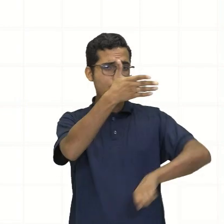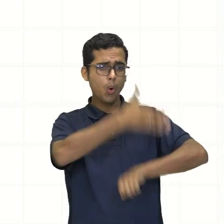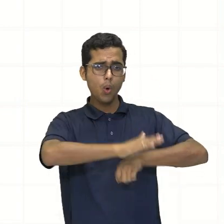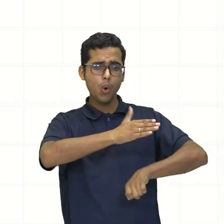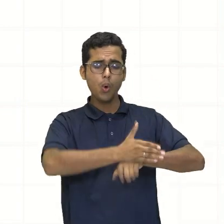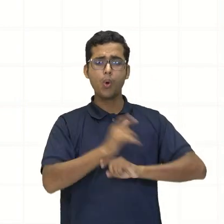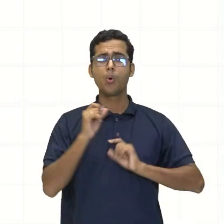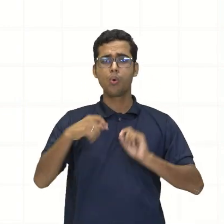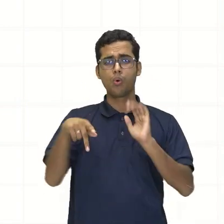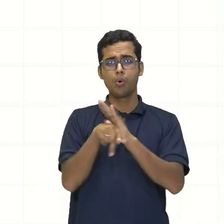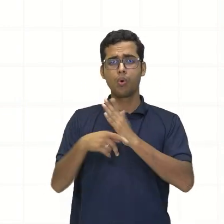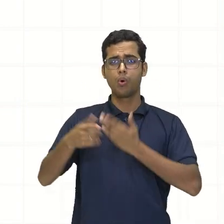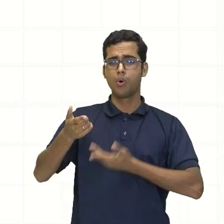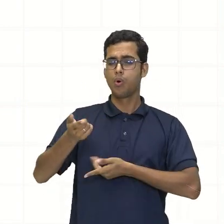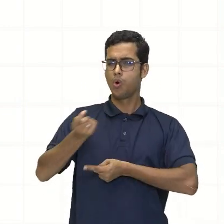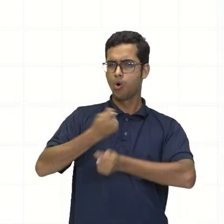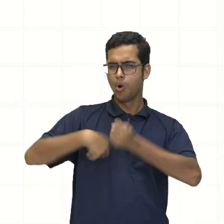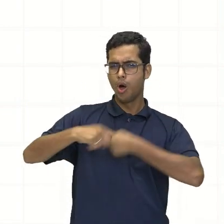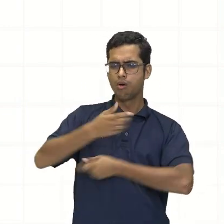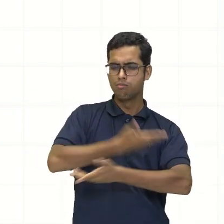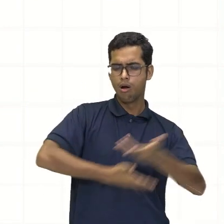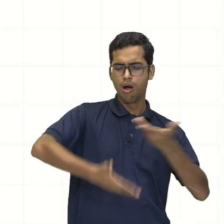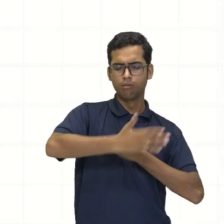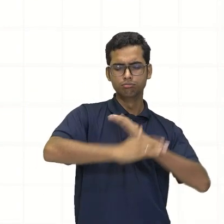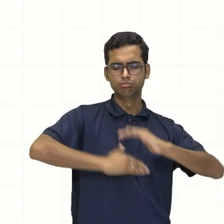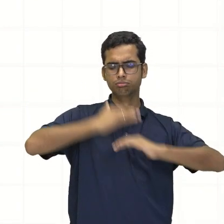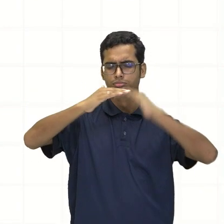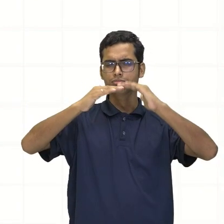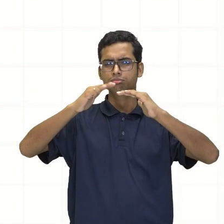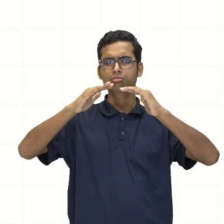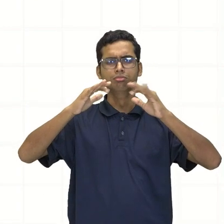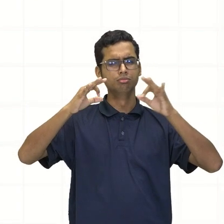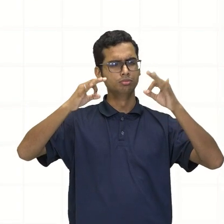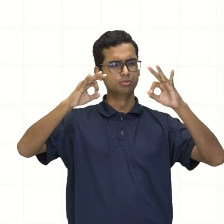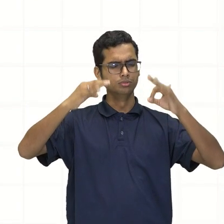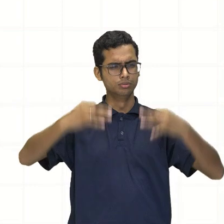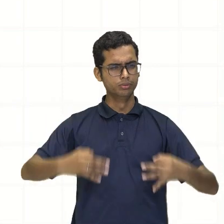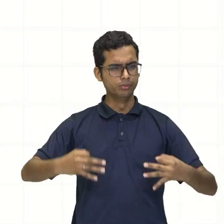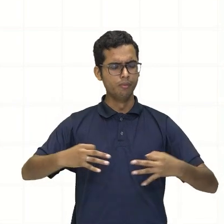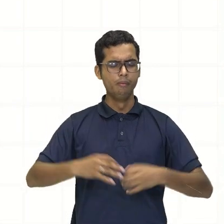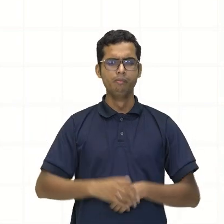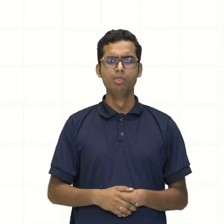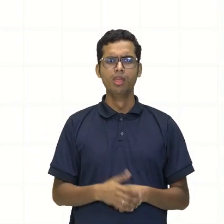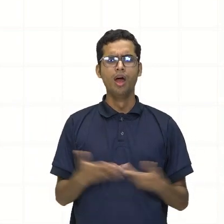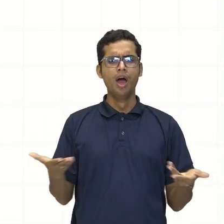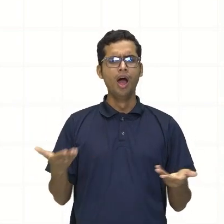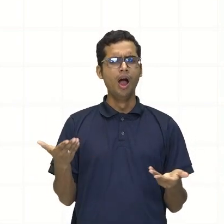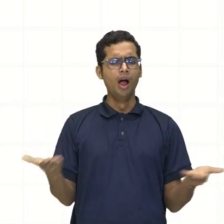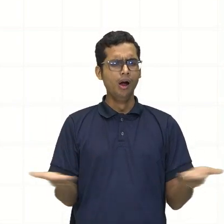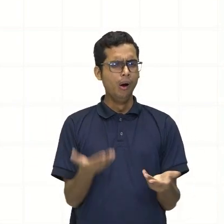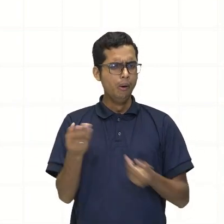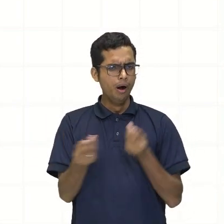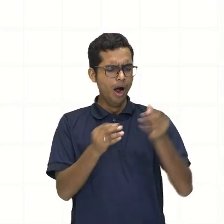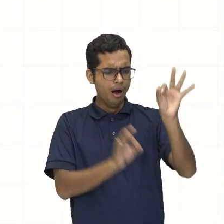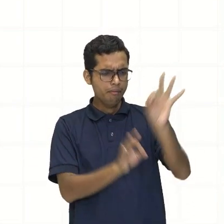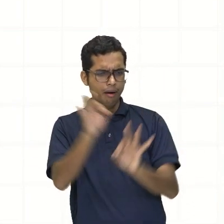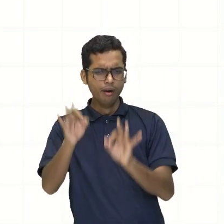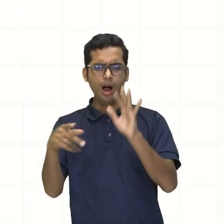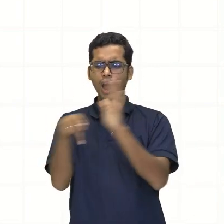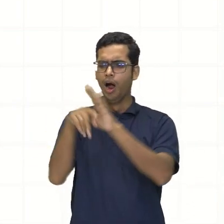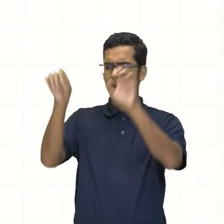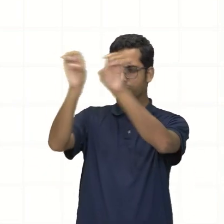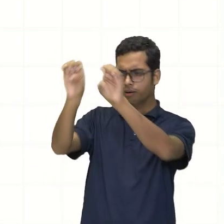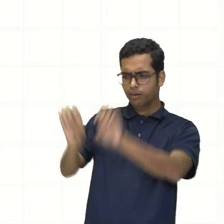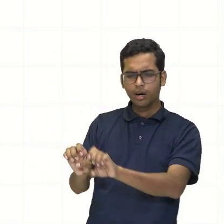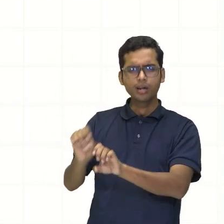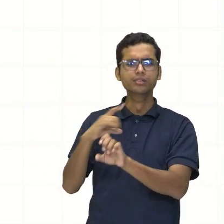bem desenvolvida, certo? Então, como é que estava organizada a estrutura econômica